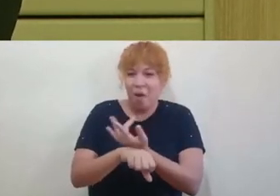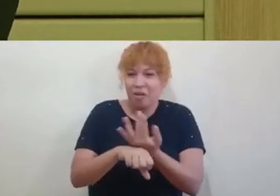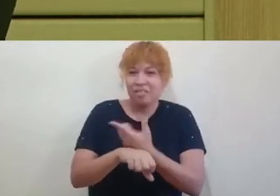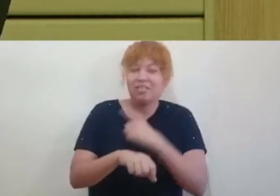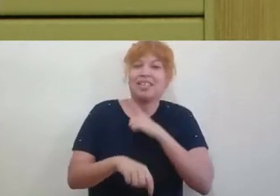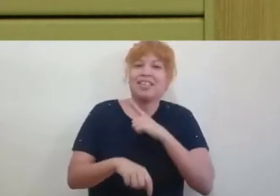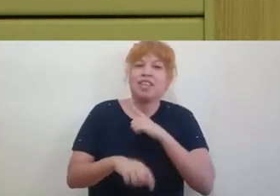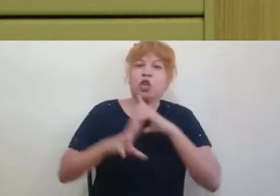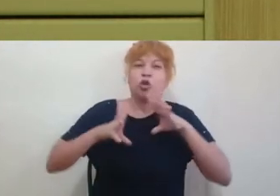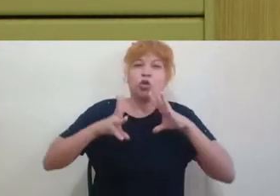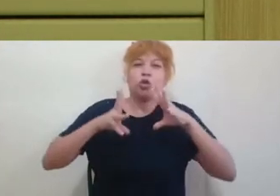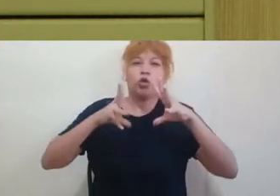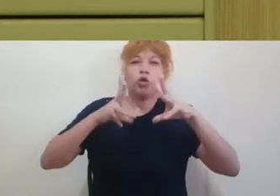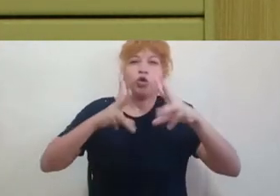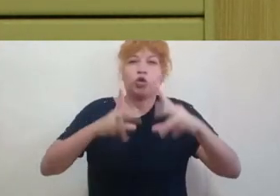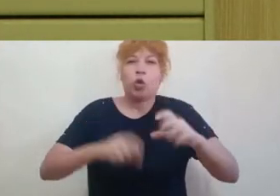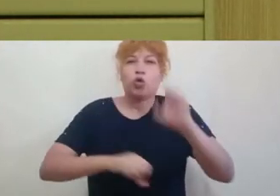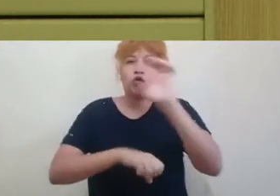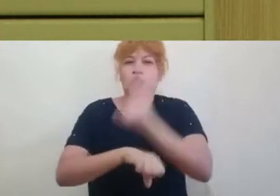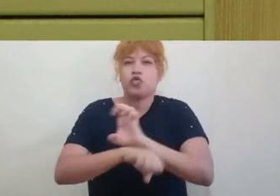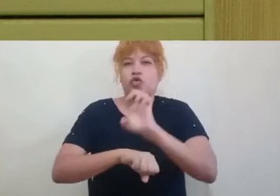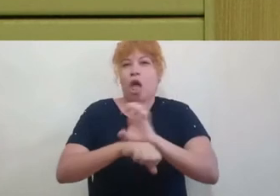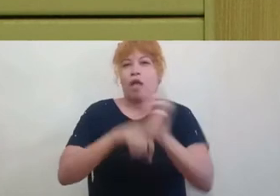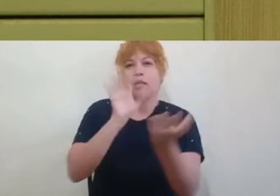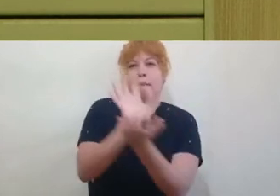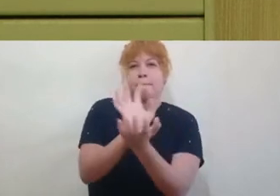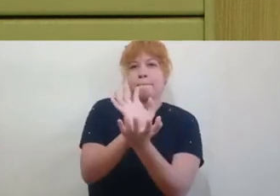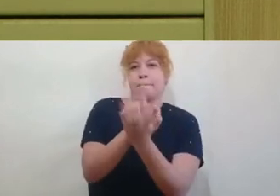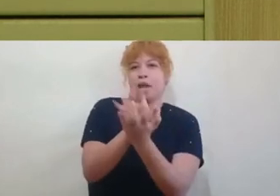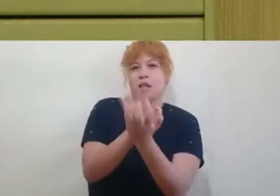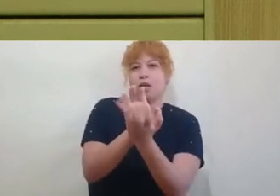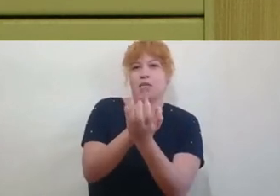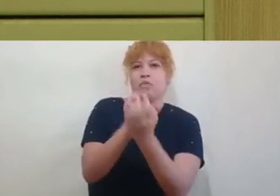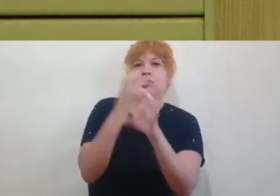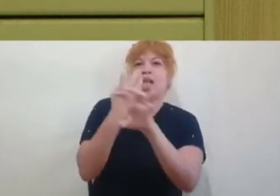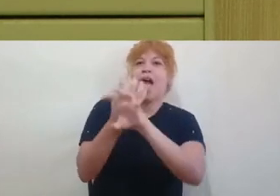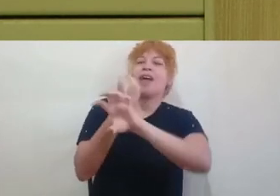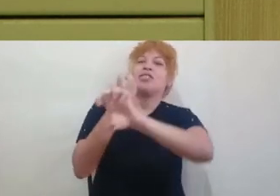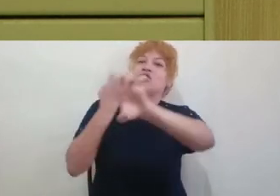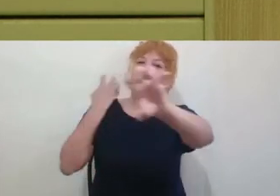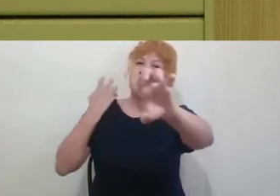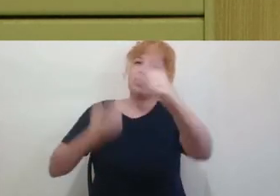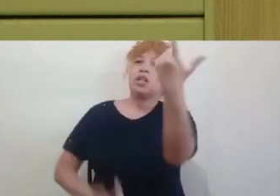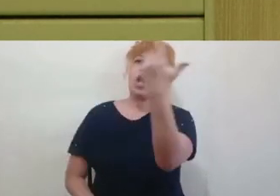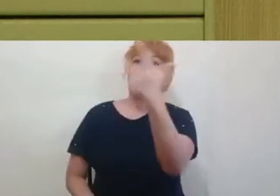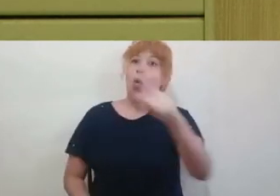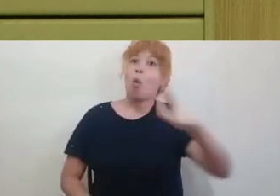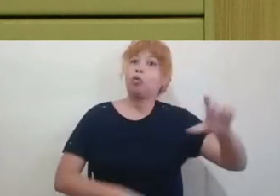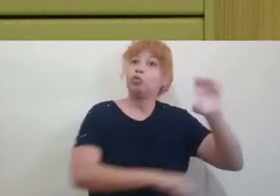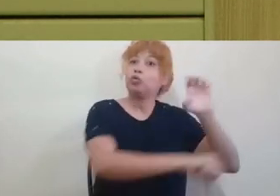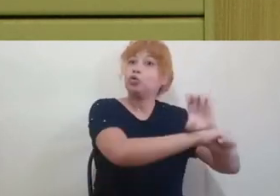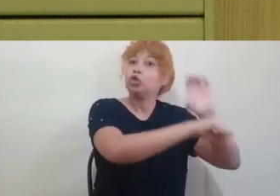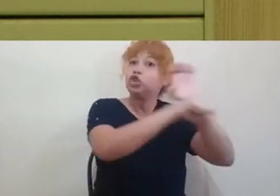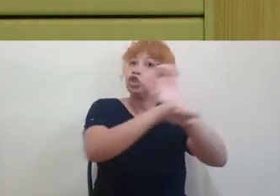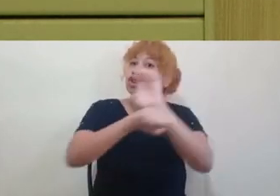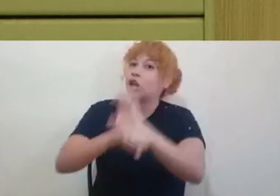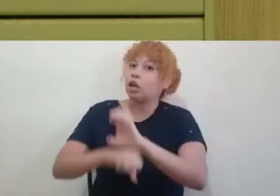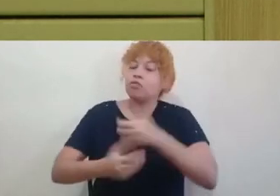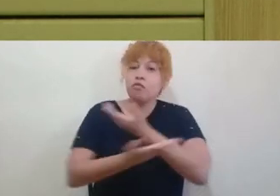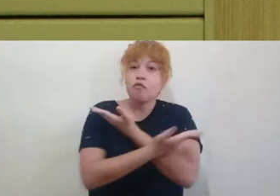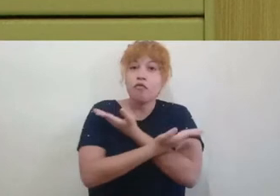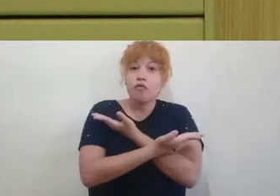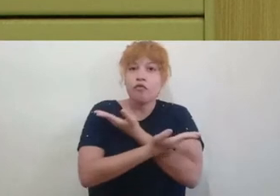presencial. Essa revolução que é a educação tem que ser um projeto de nação, tem que ser um projeto de um